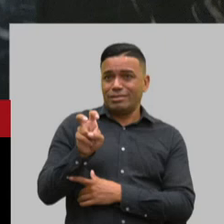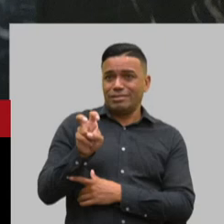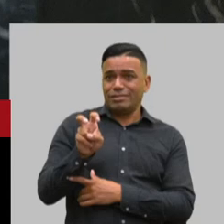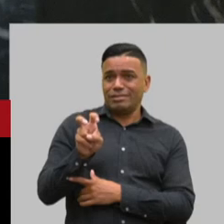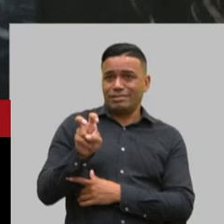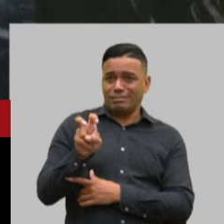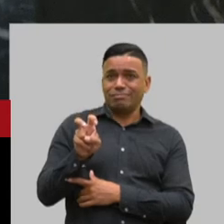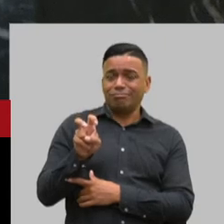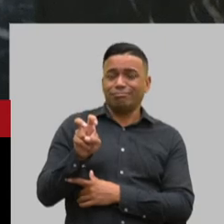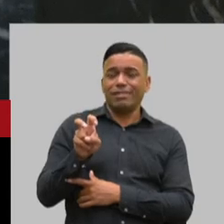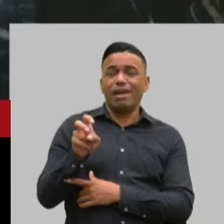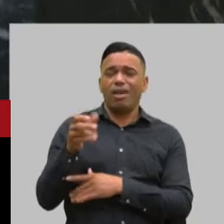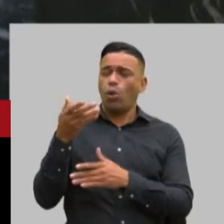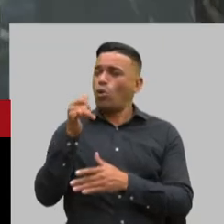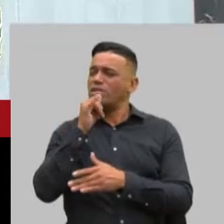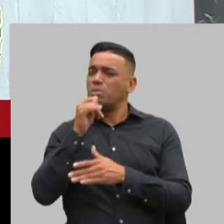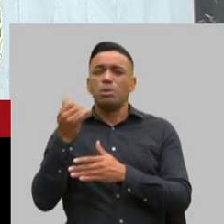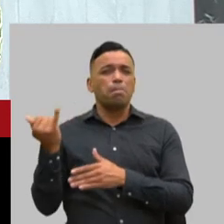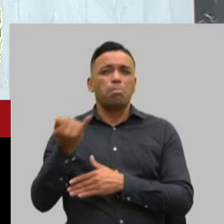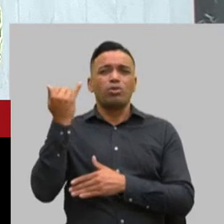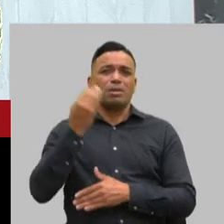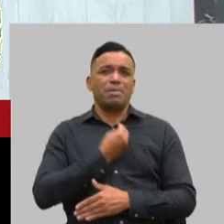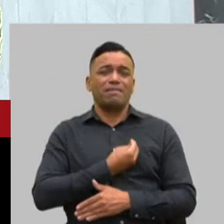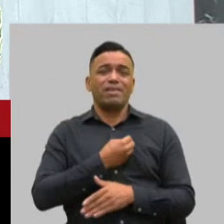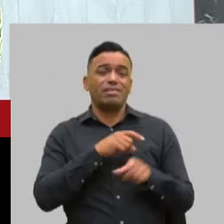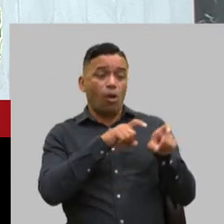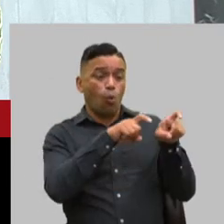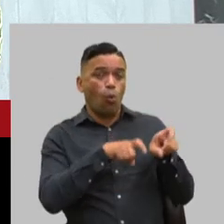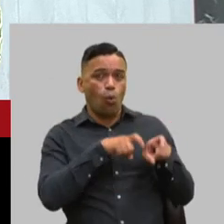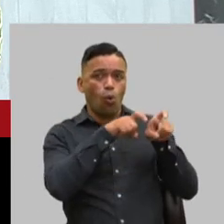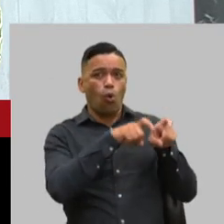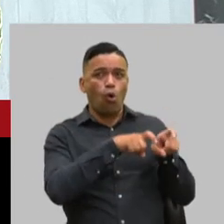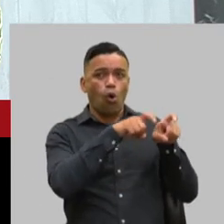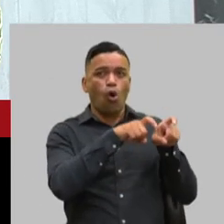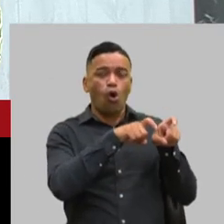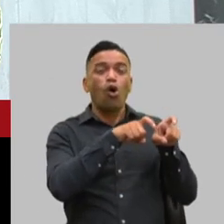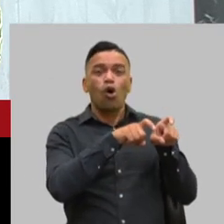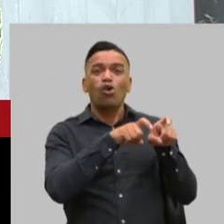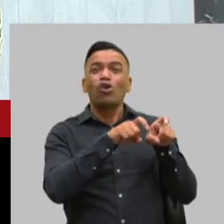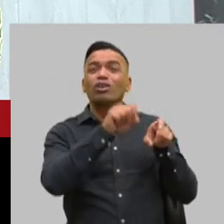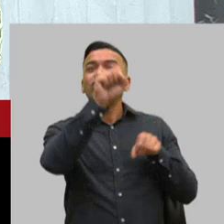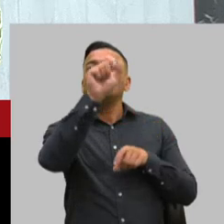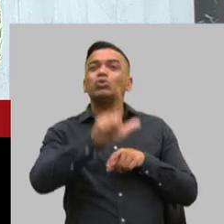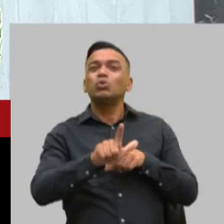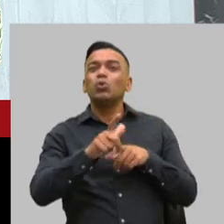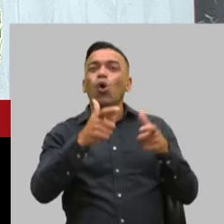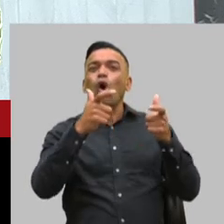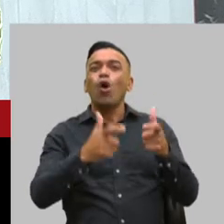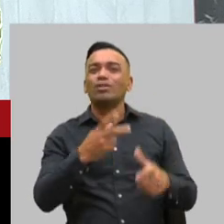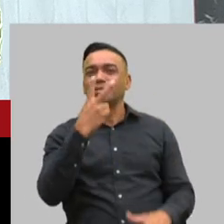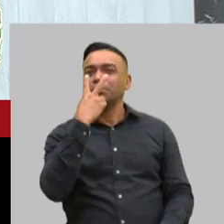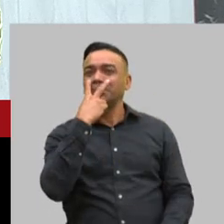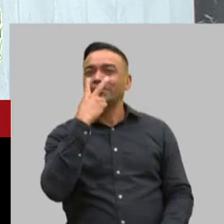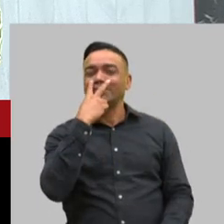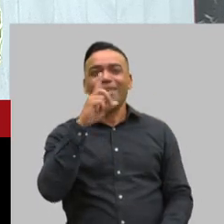minha vida, quando eu vim da roça do sul do Espírito Santo,